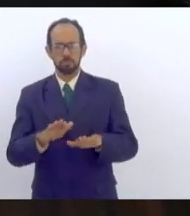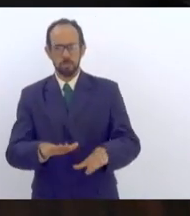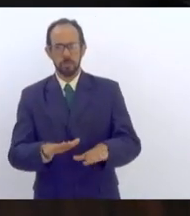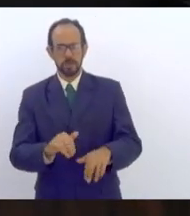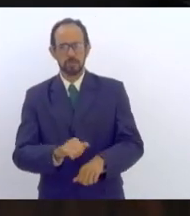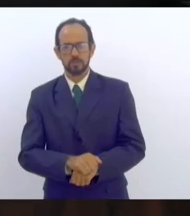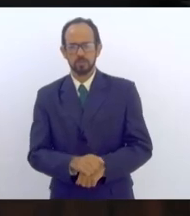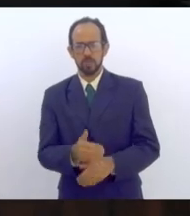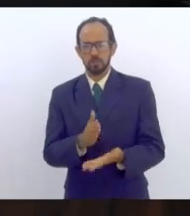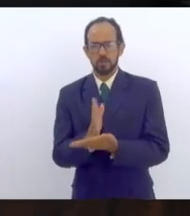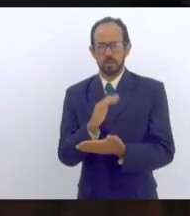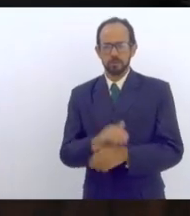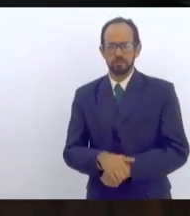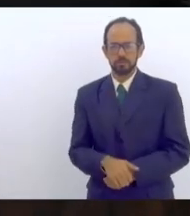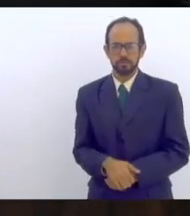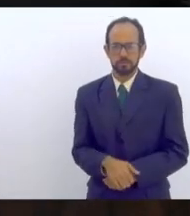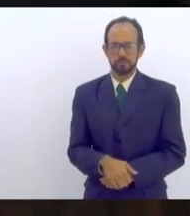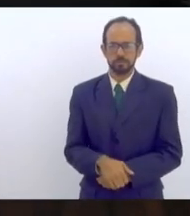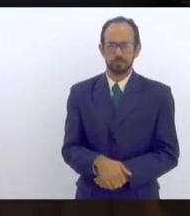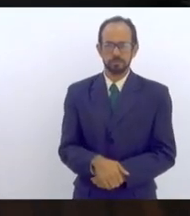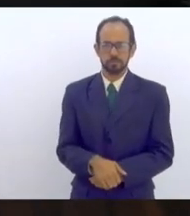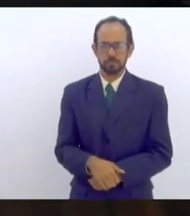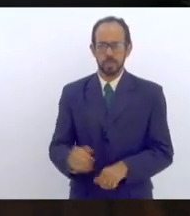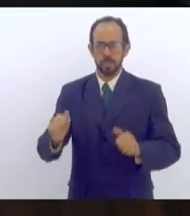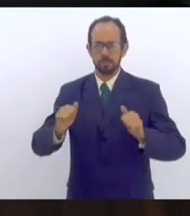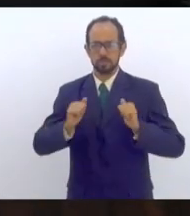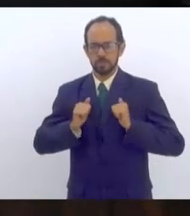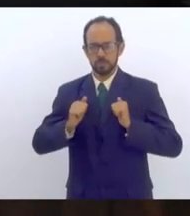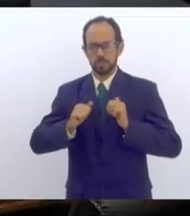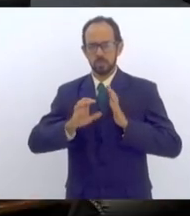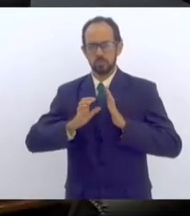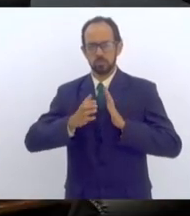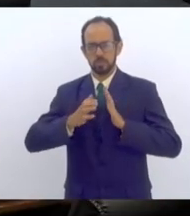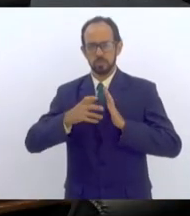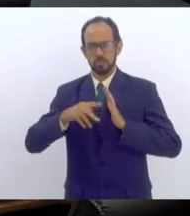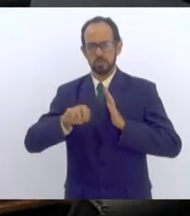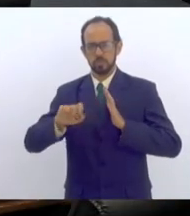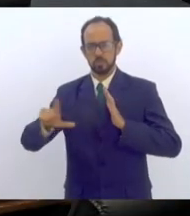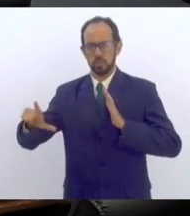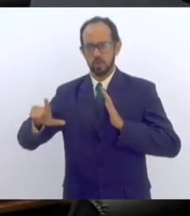estão. Aprovado. Abstenção da bancada do PSOL, presidente.